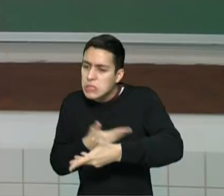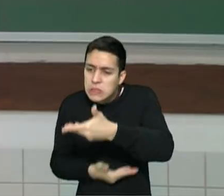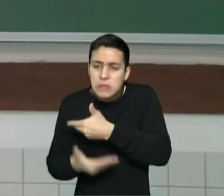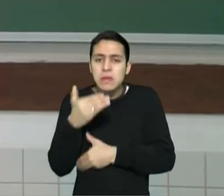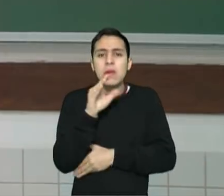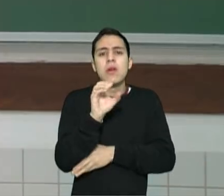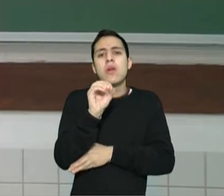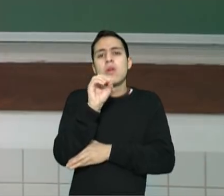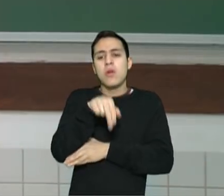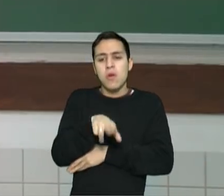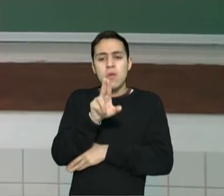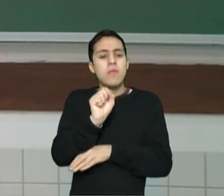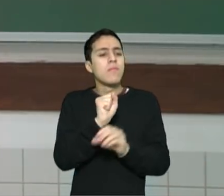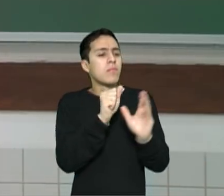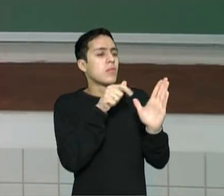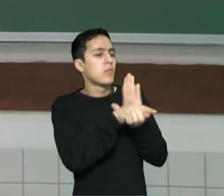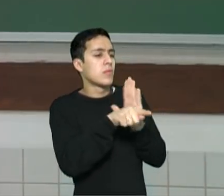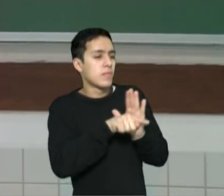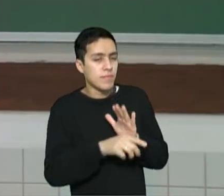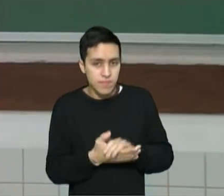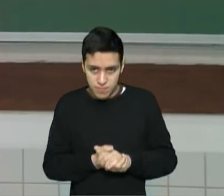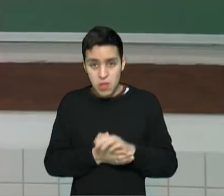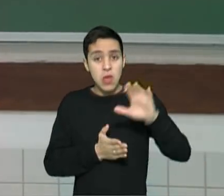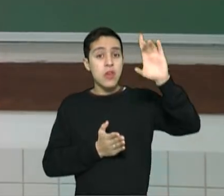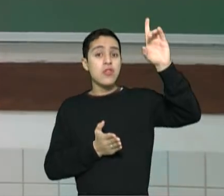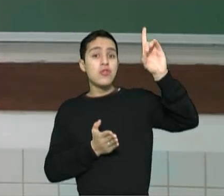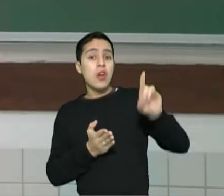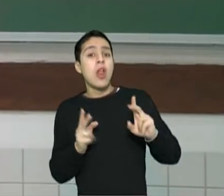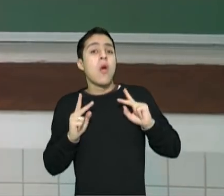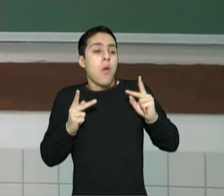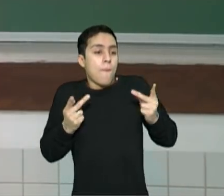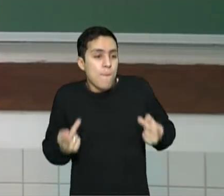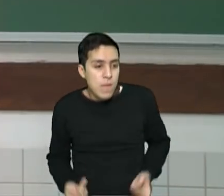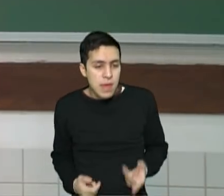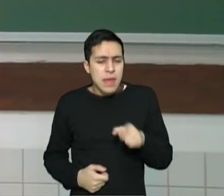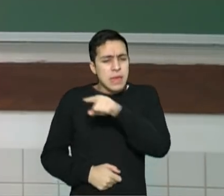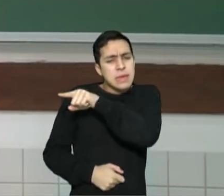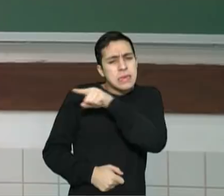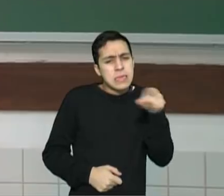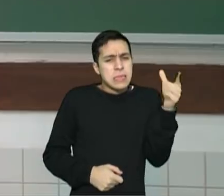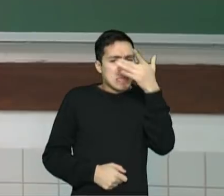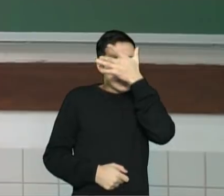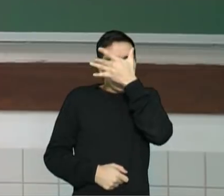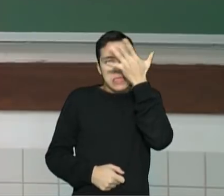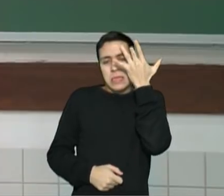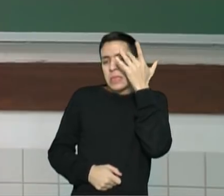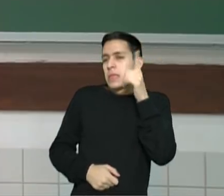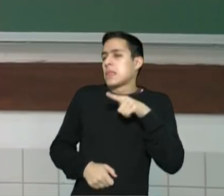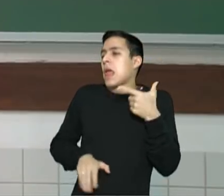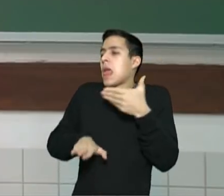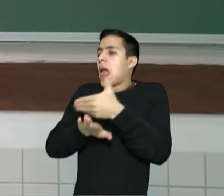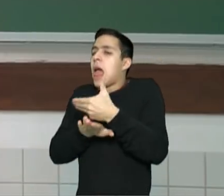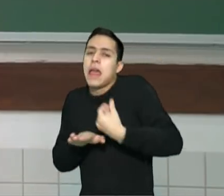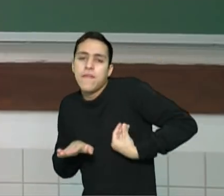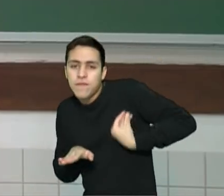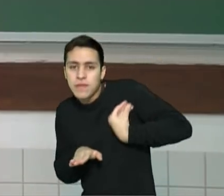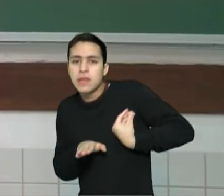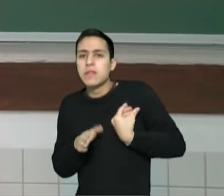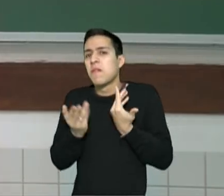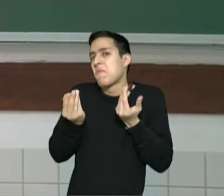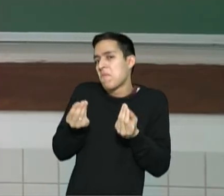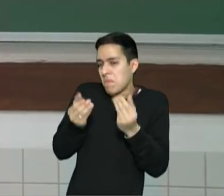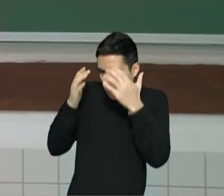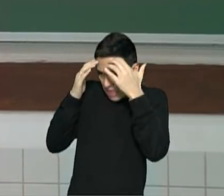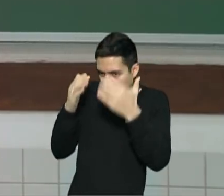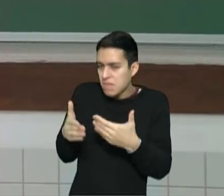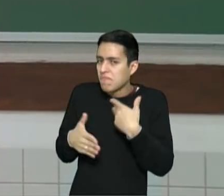possa perguntar. Direitos humanos, se as pessoas estão tendo um acesso a uma estrutura de vida com